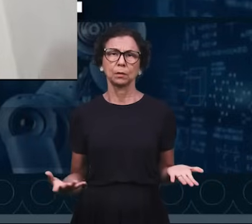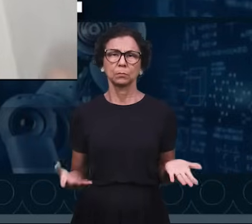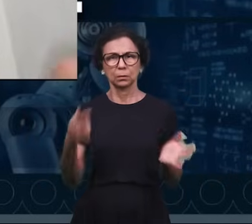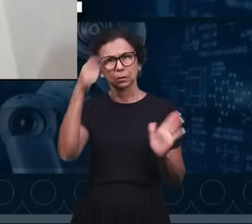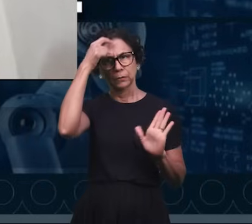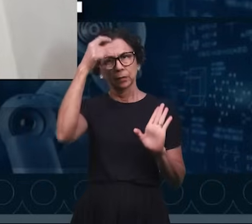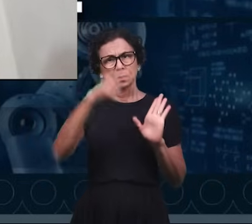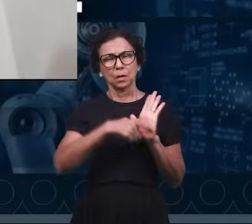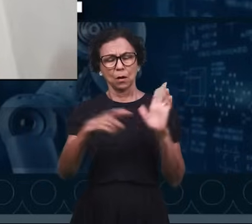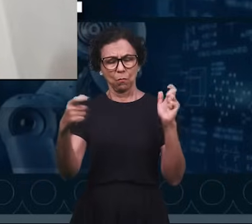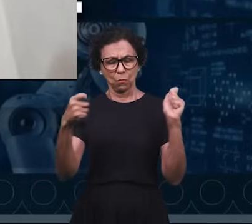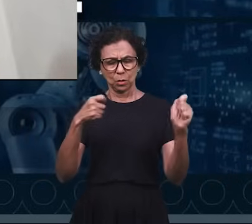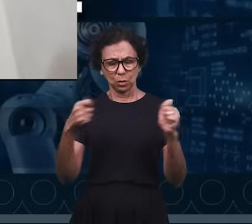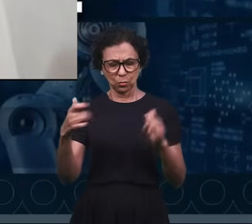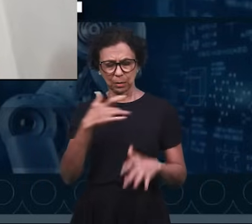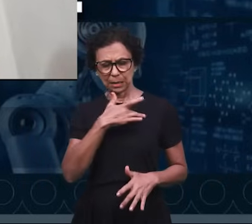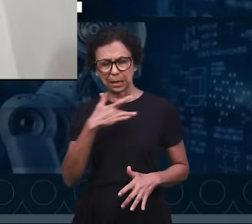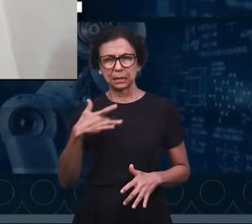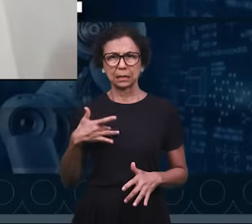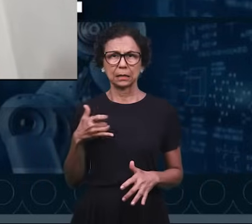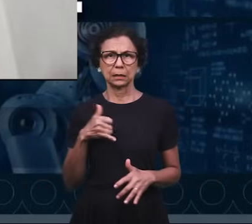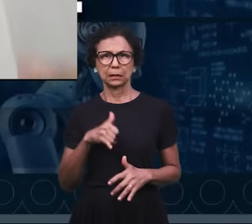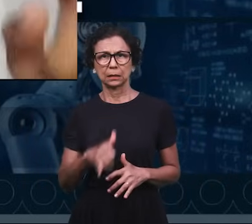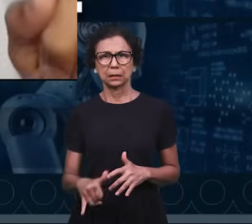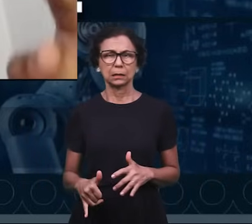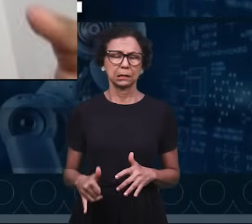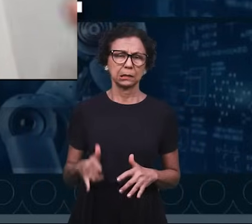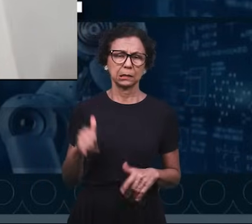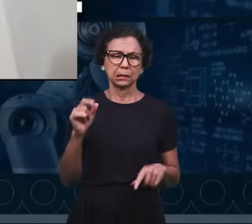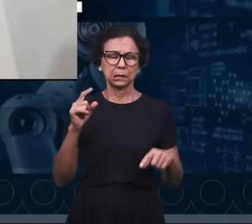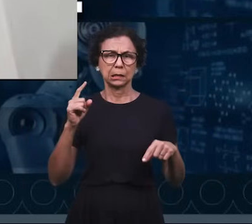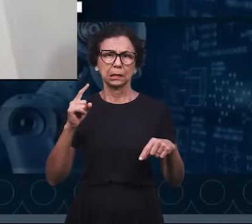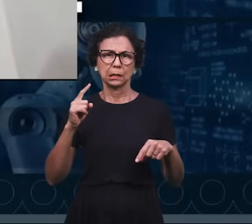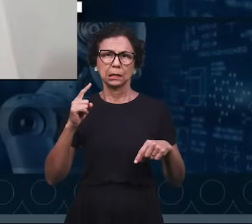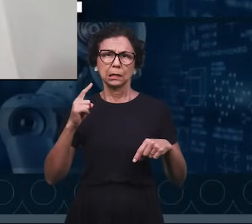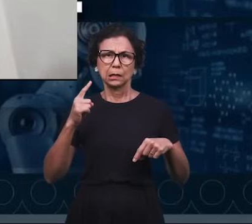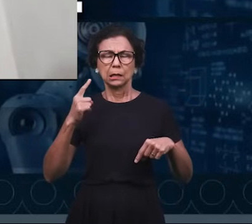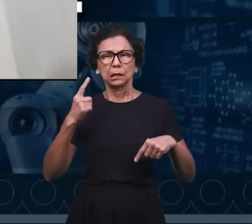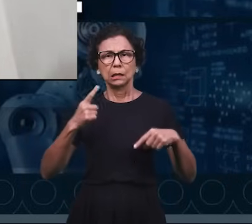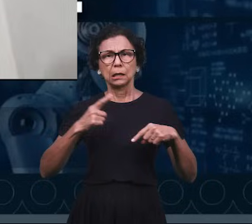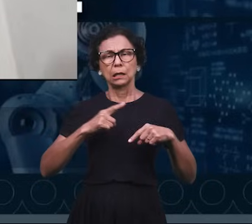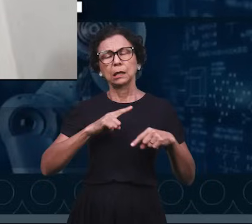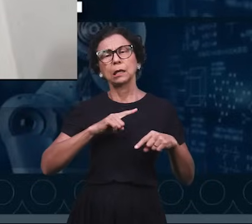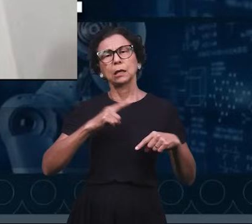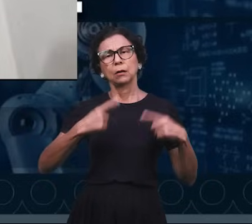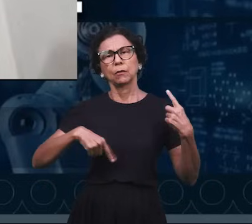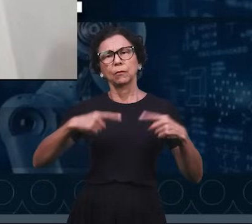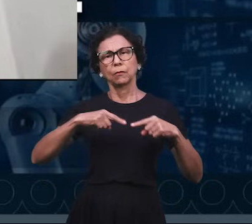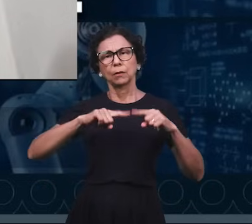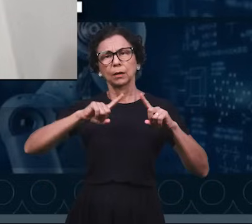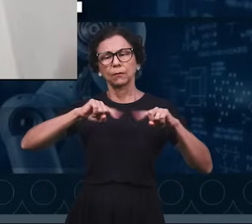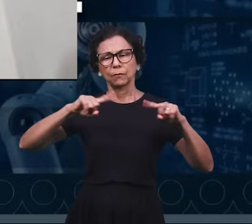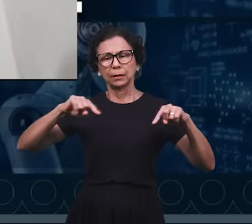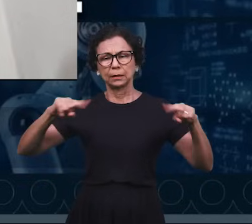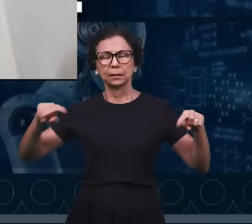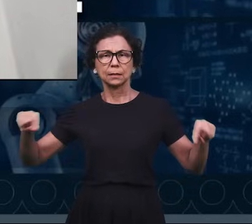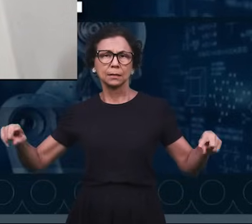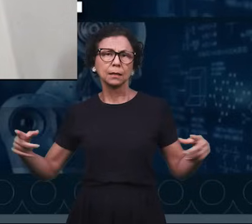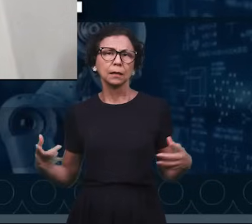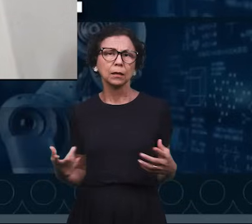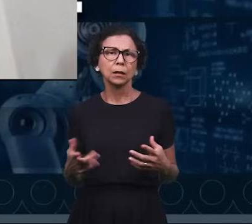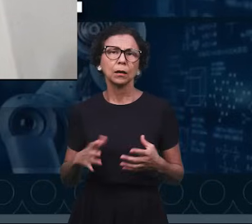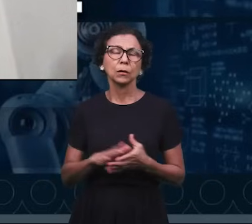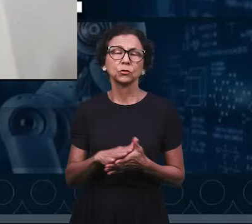podemos monitorar a nossa saúde para que, se tem uma variação, algo que já é feito por alguns relógios,